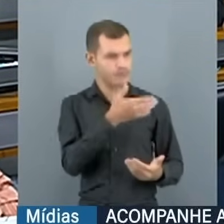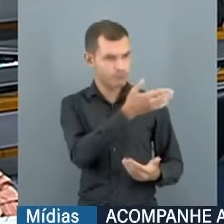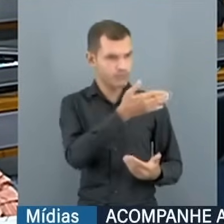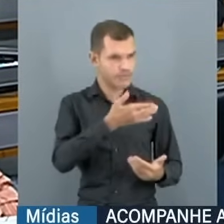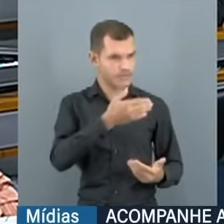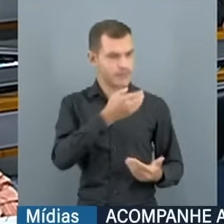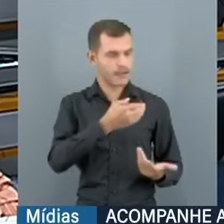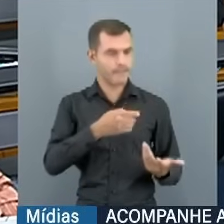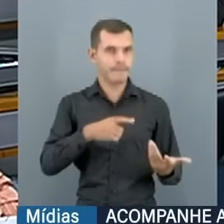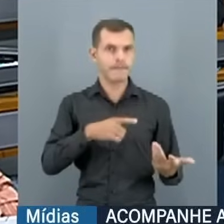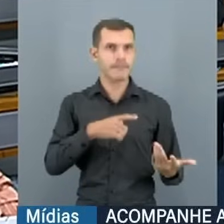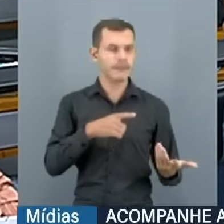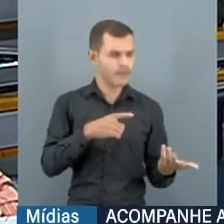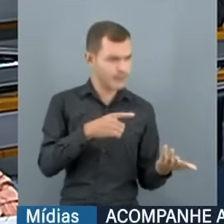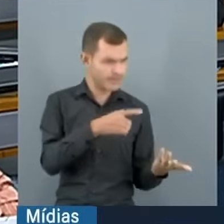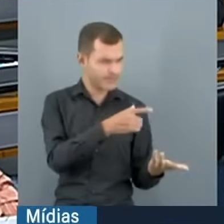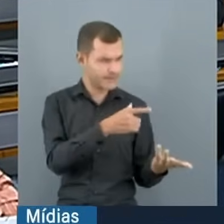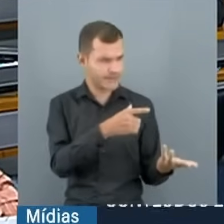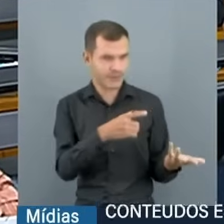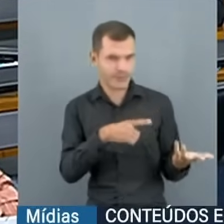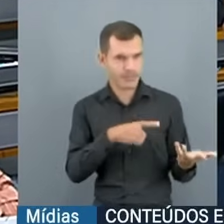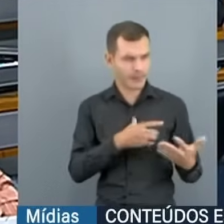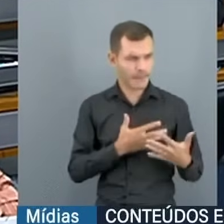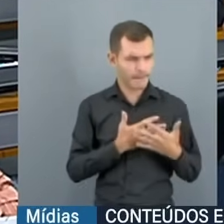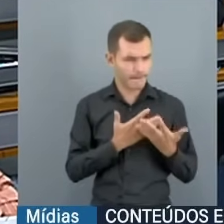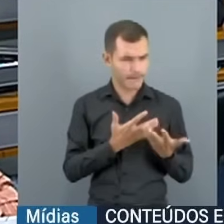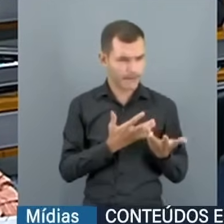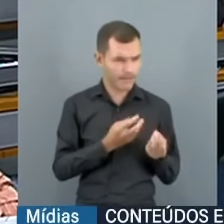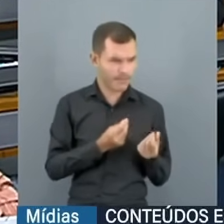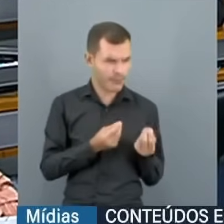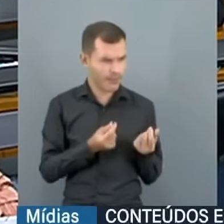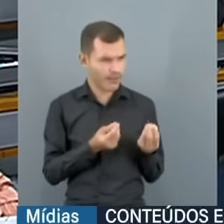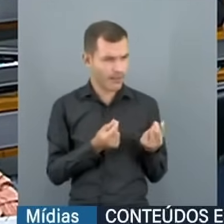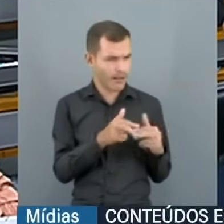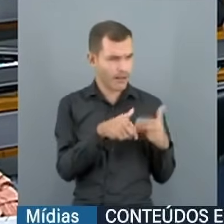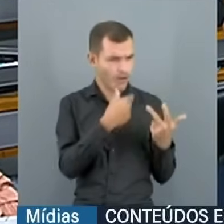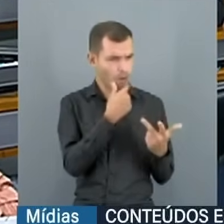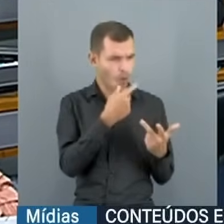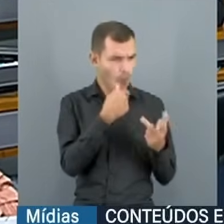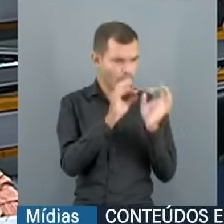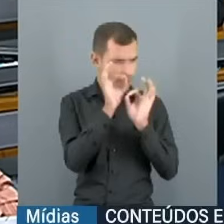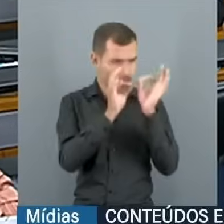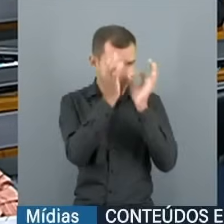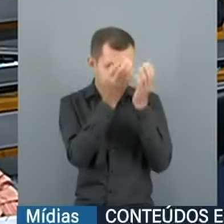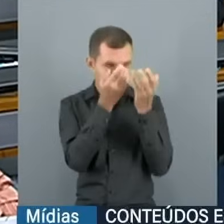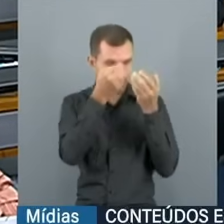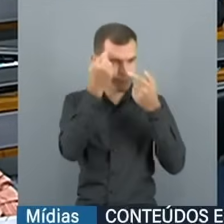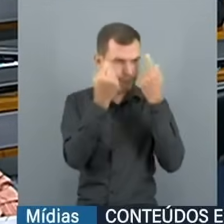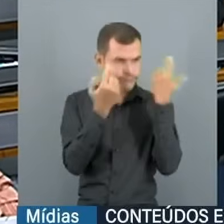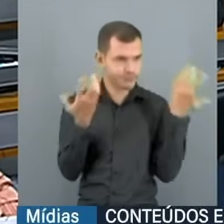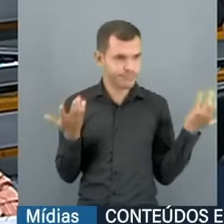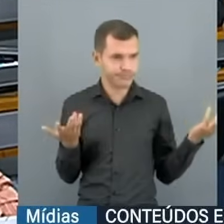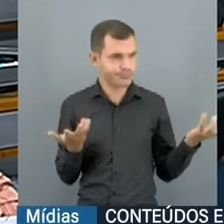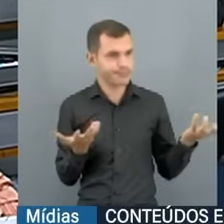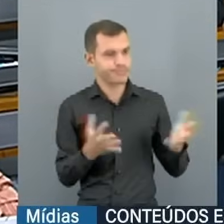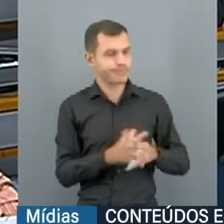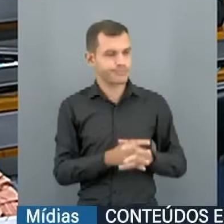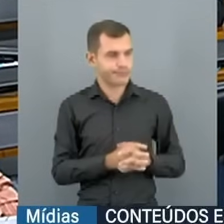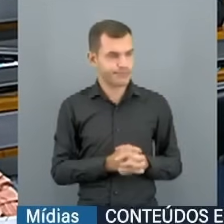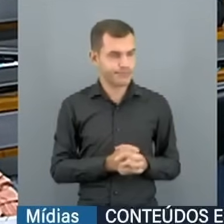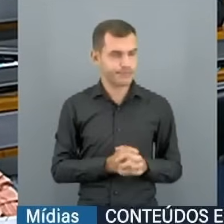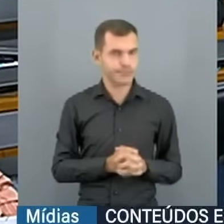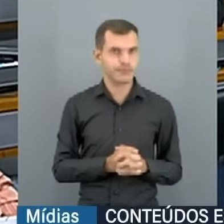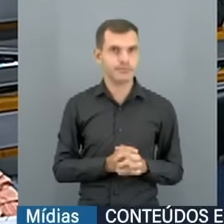faz sobrancelha? Ô, senador. Deputado. A senhora é homofóbica. Deputado.